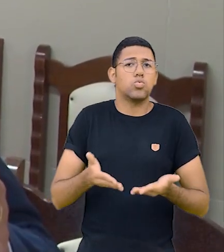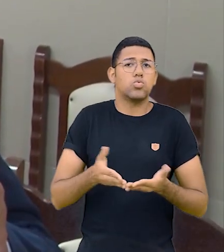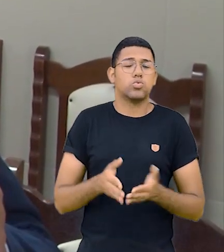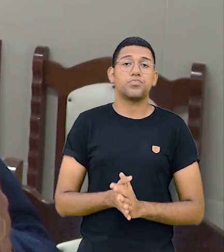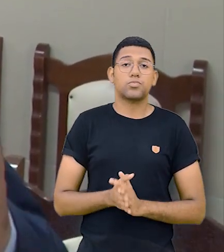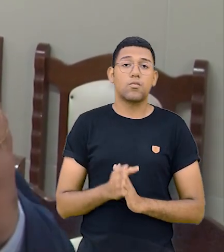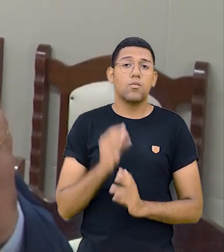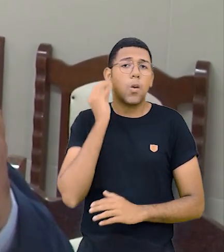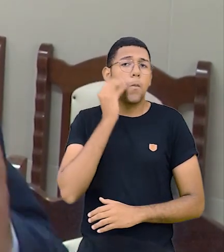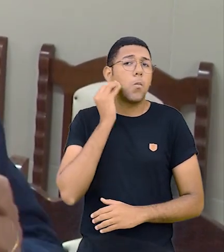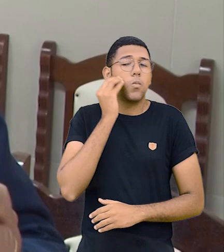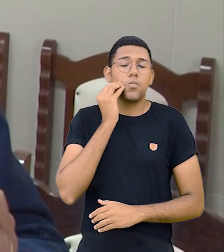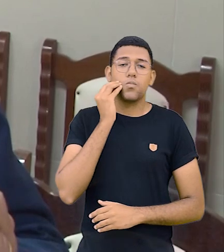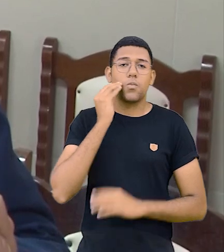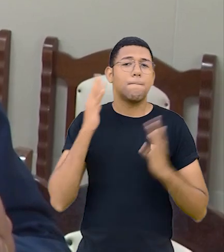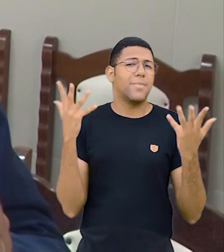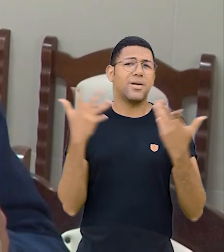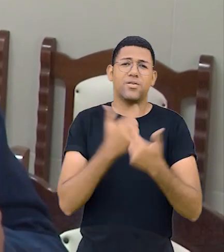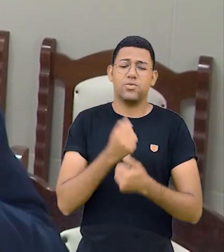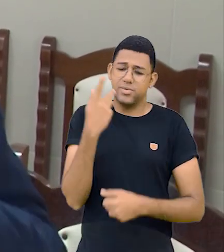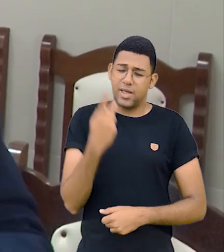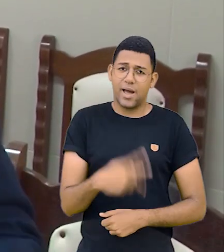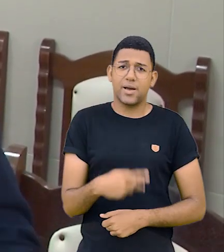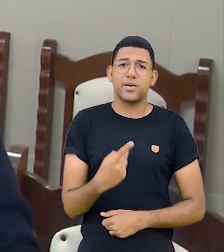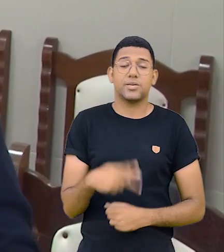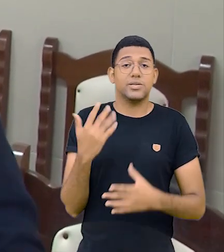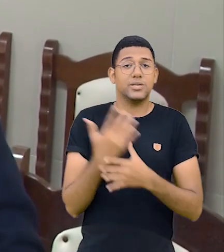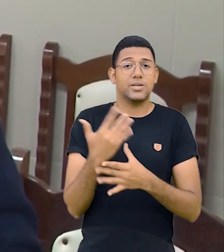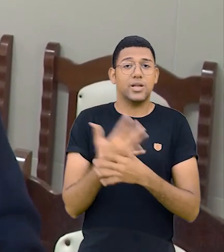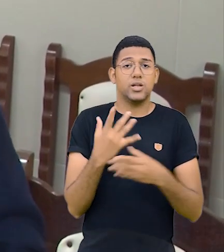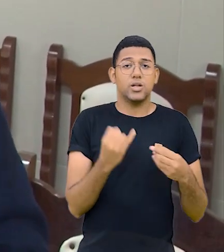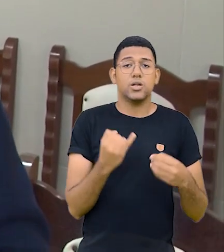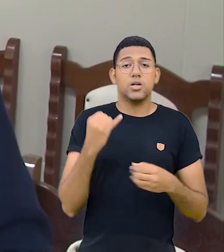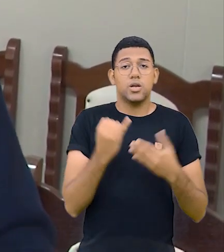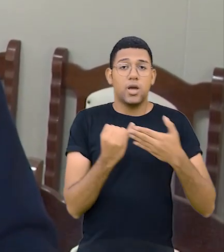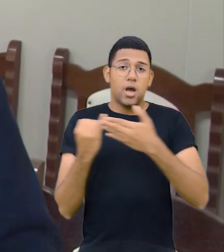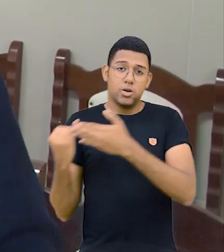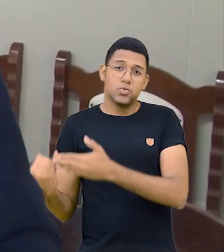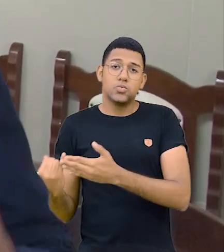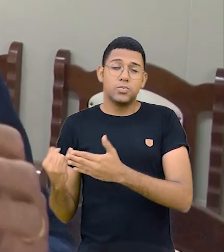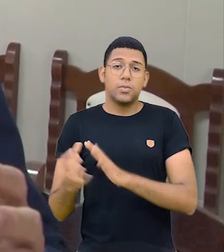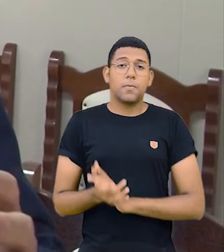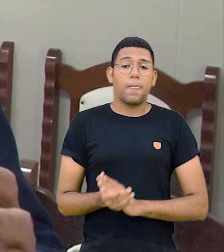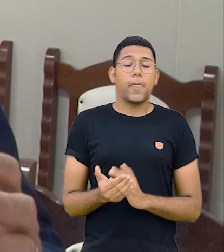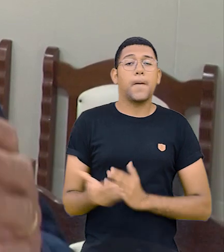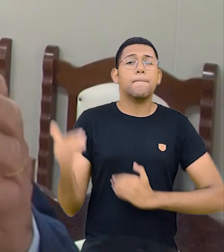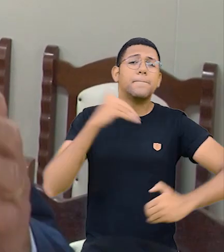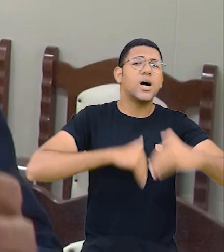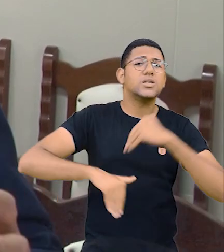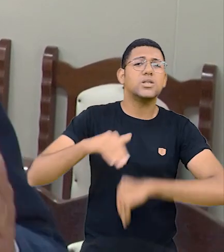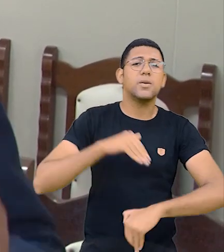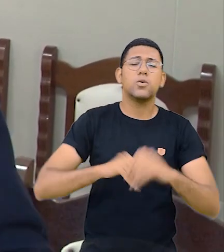privilégio estar aqui em Córrego da Bacia, em Vila Rural, Igaraçu, participando